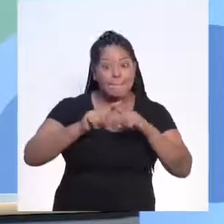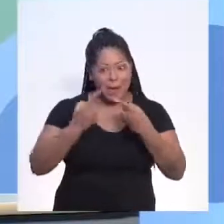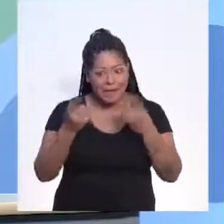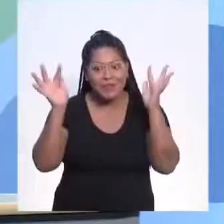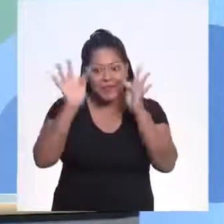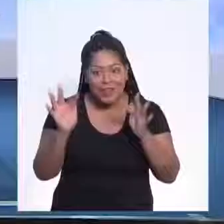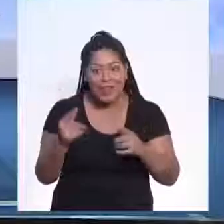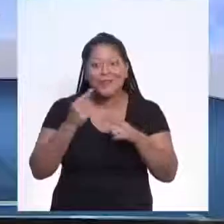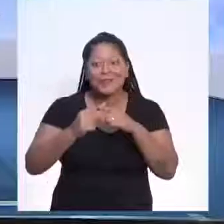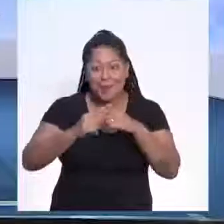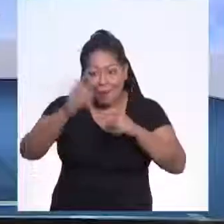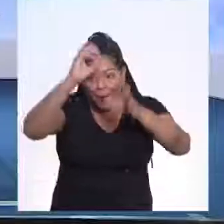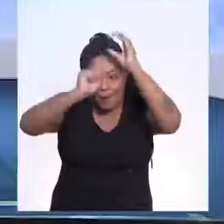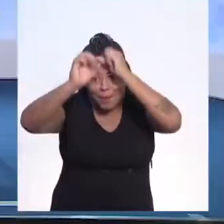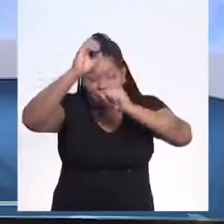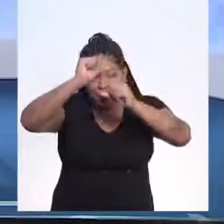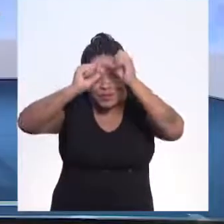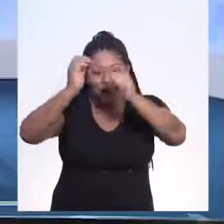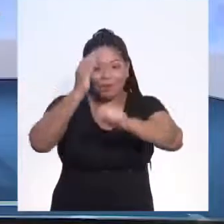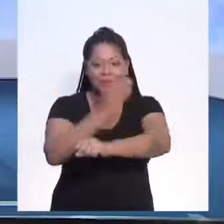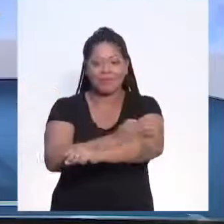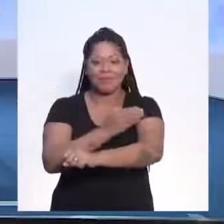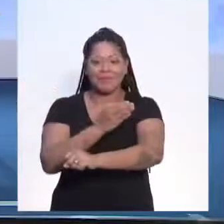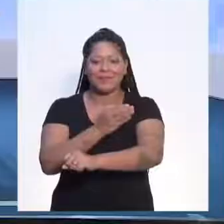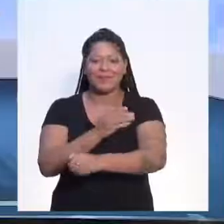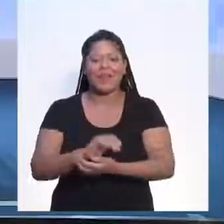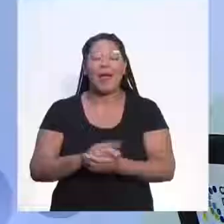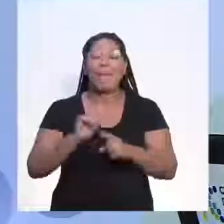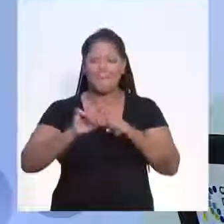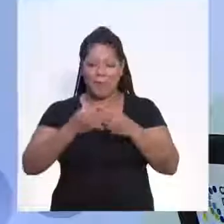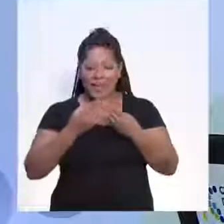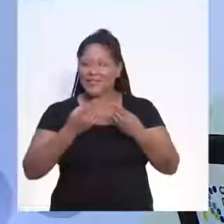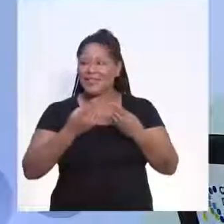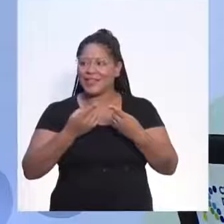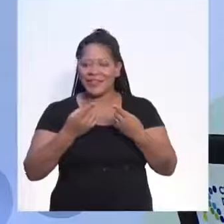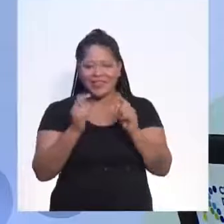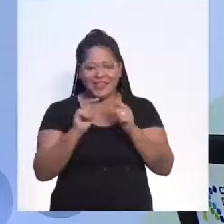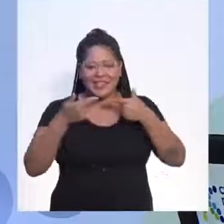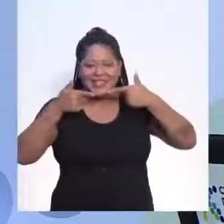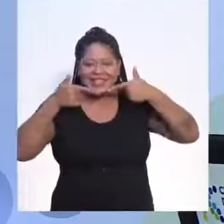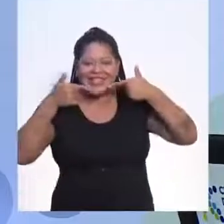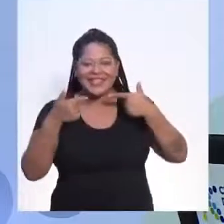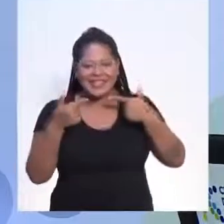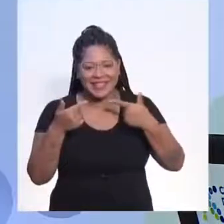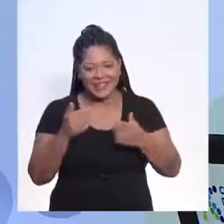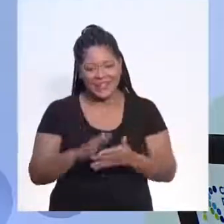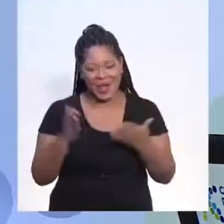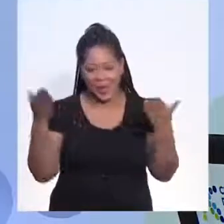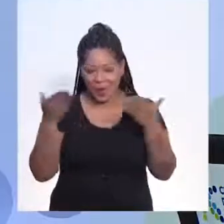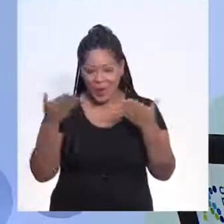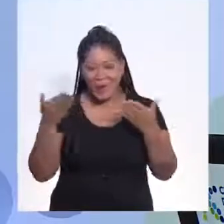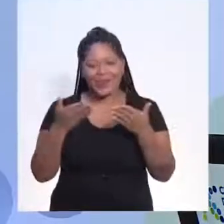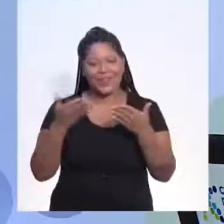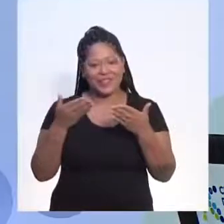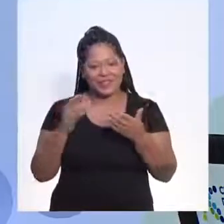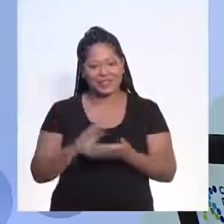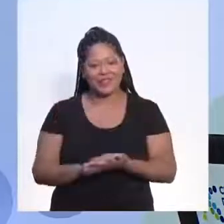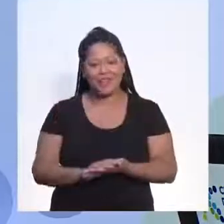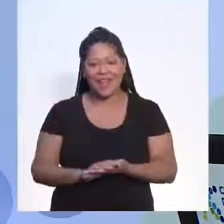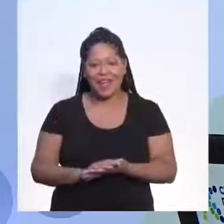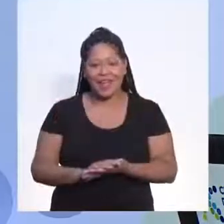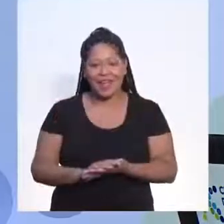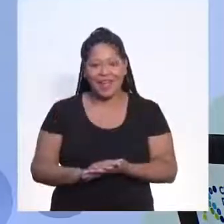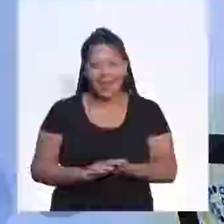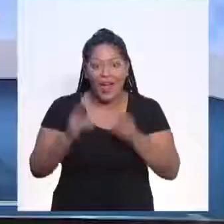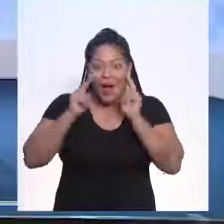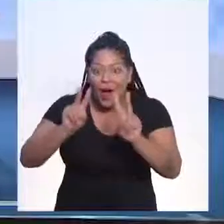e feudalismo na aula de hoje. E sabe de uma coisa? Eu me diverti muito. Nossa, pra caramba também. É verdade, eu acho que muito. É um aprendizado. Olha, o